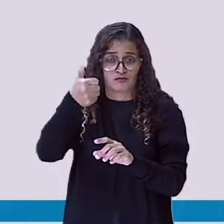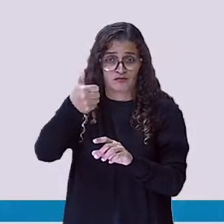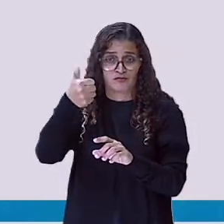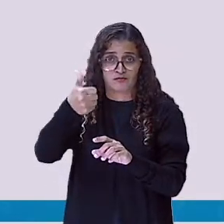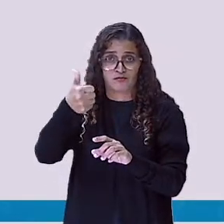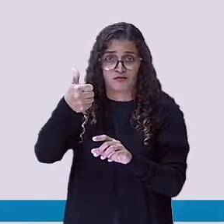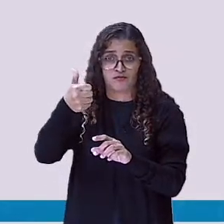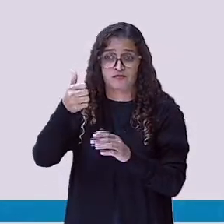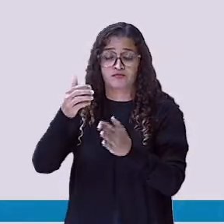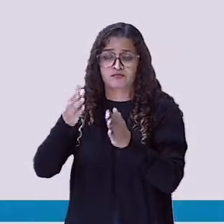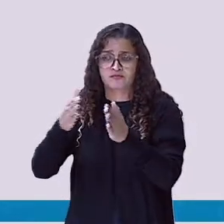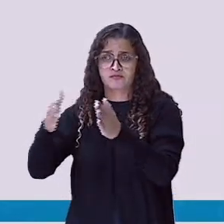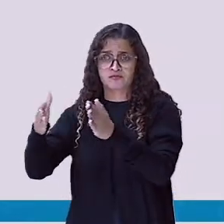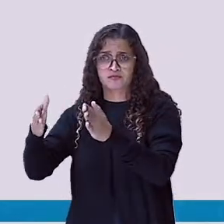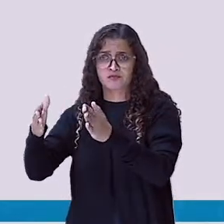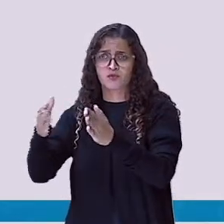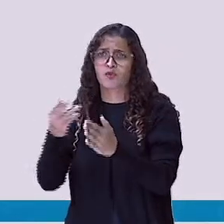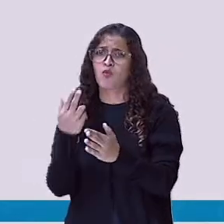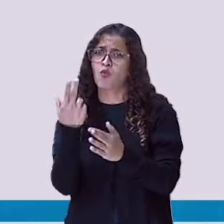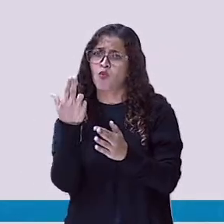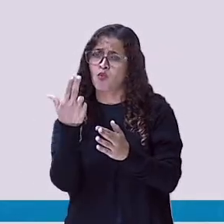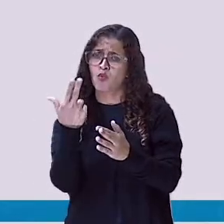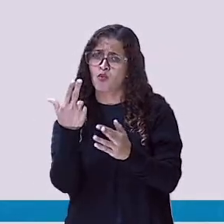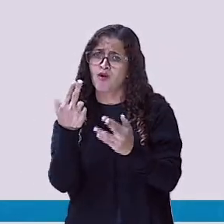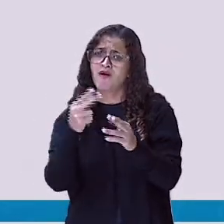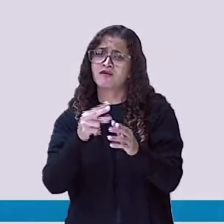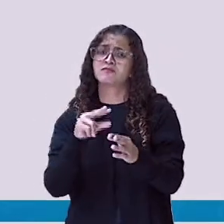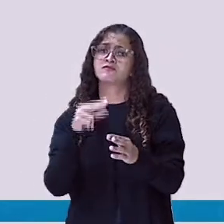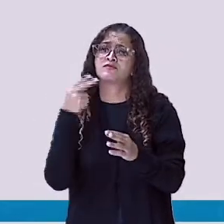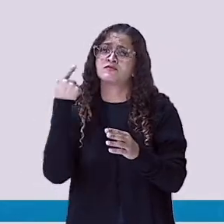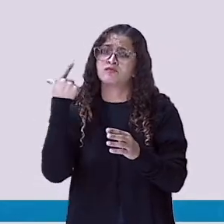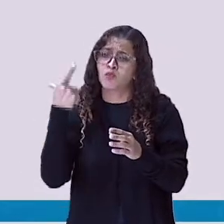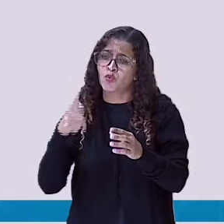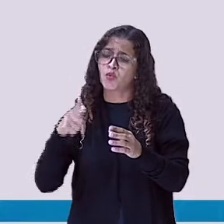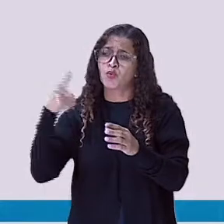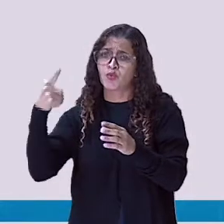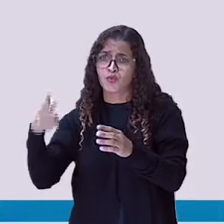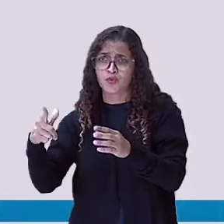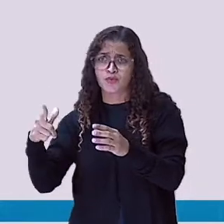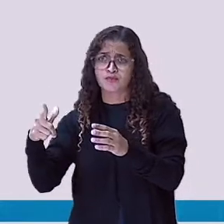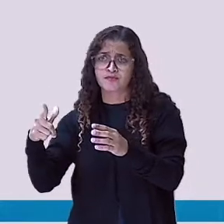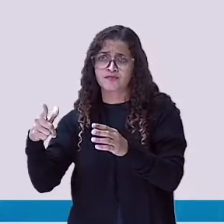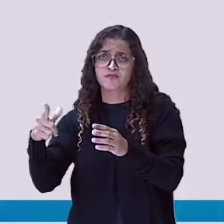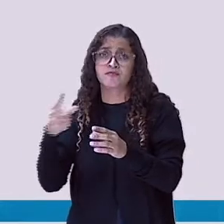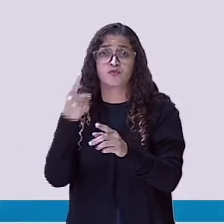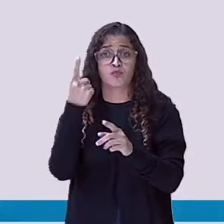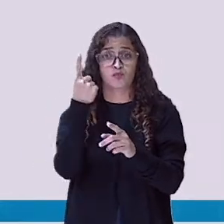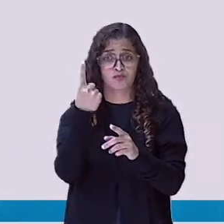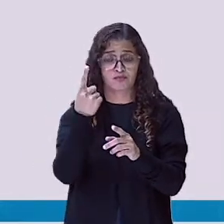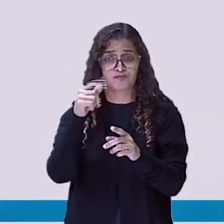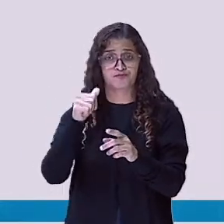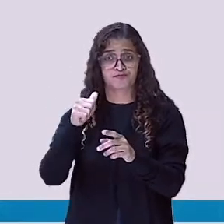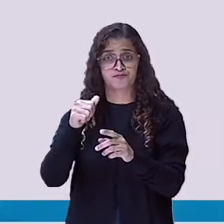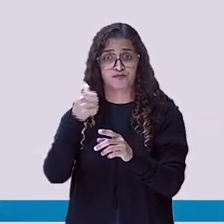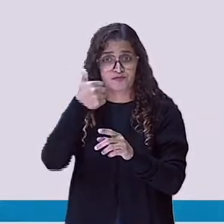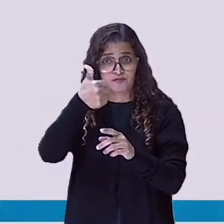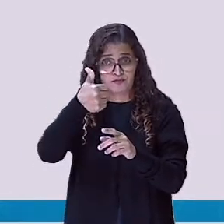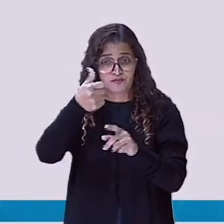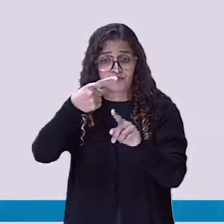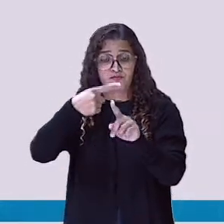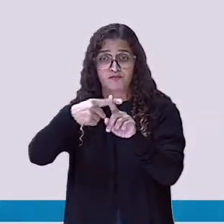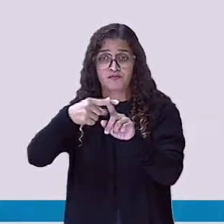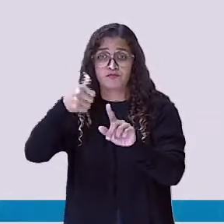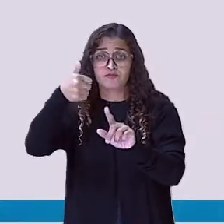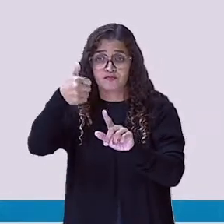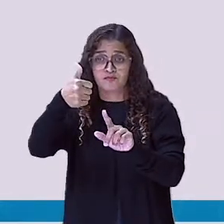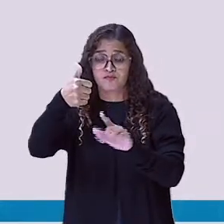uma distância duas vezes. Então, nós temos 1 mais 1, que é igual a